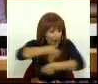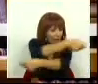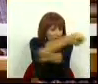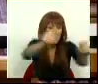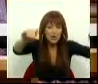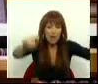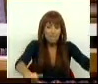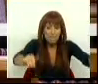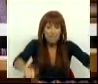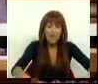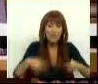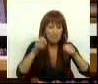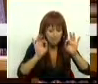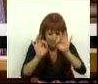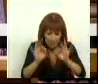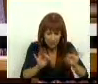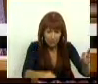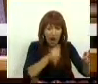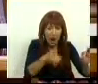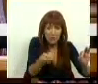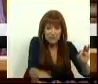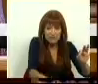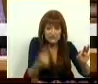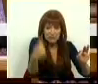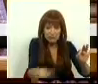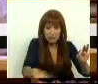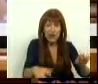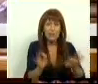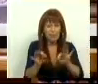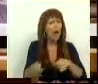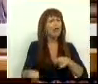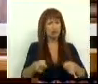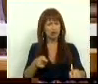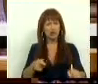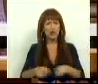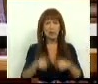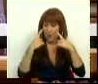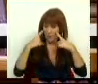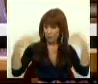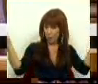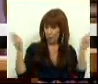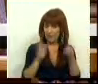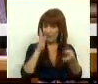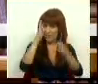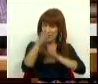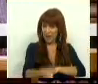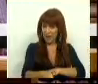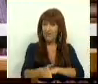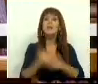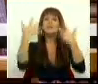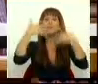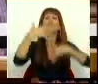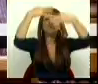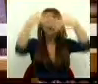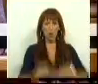em baixa, faz tratamento de águas residuais, ou seja, tem uma gestão pública, direta e